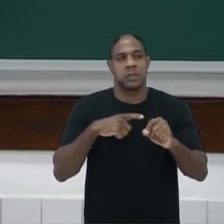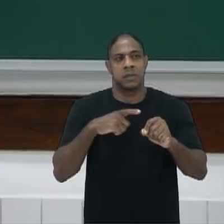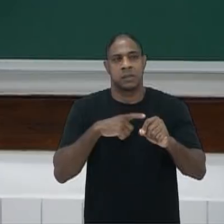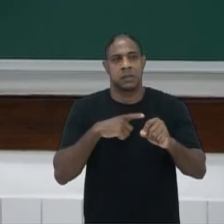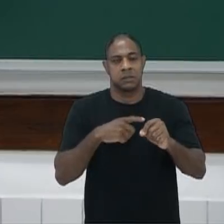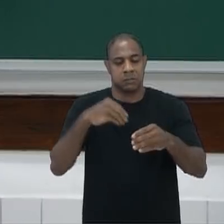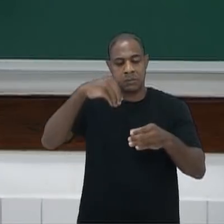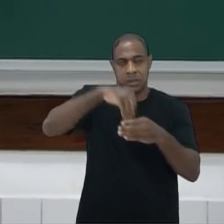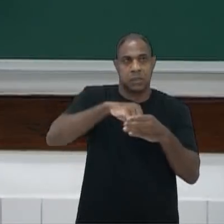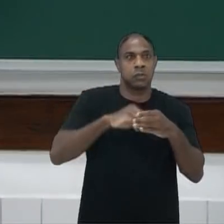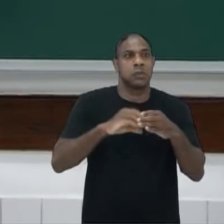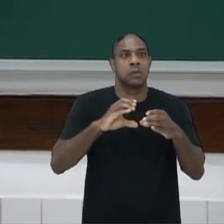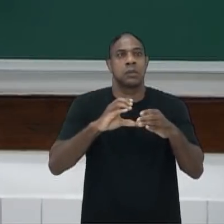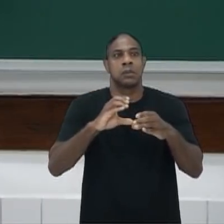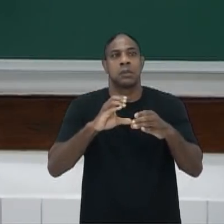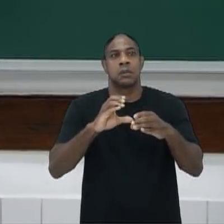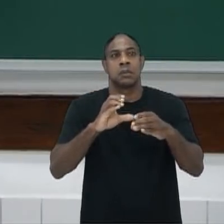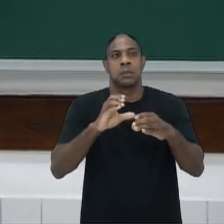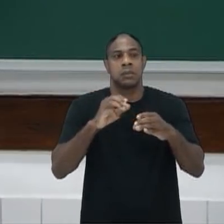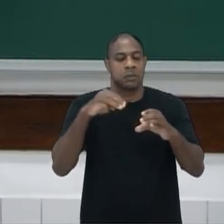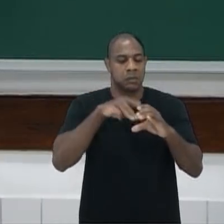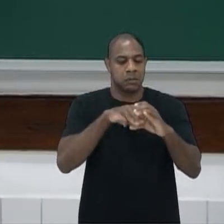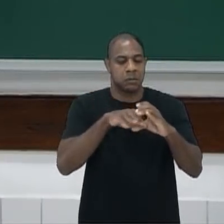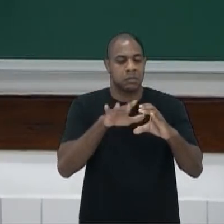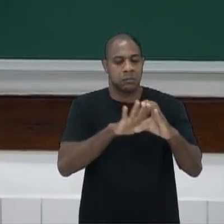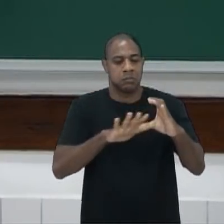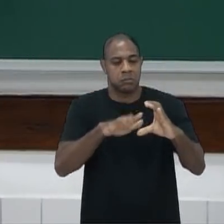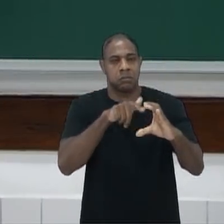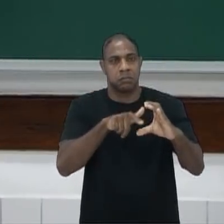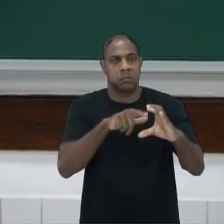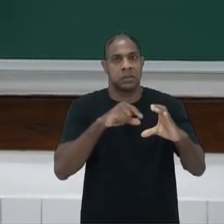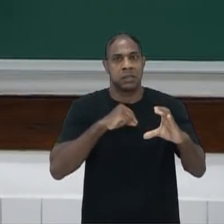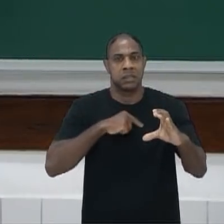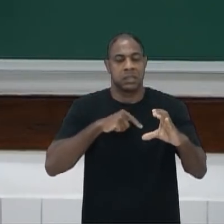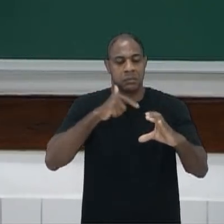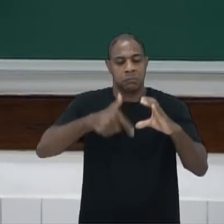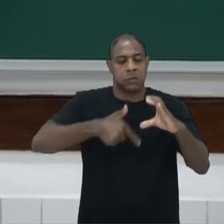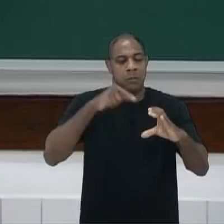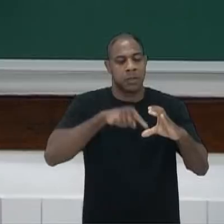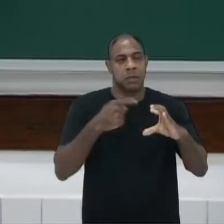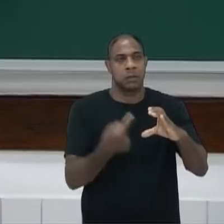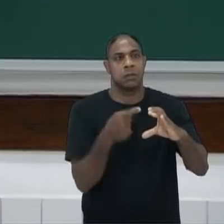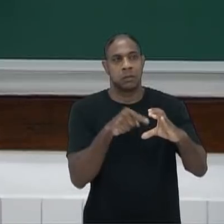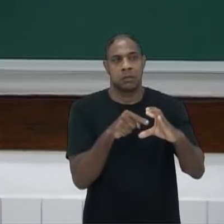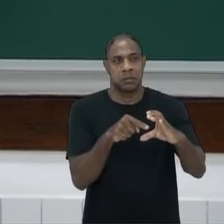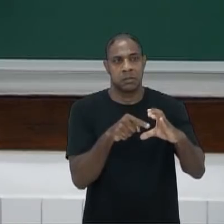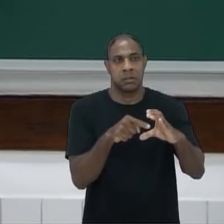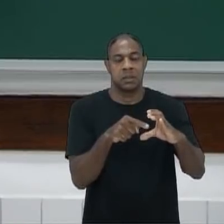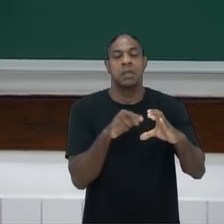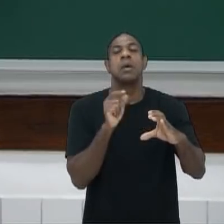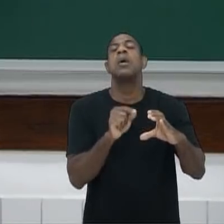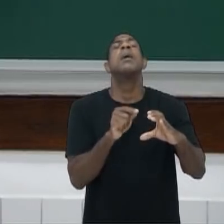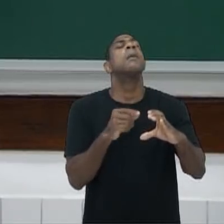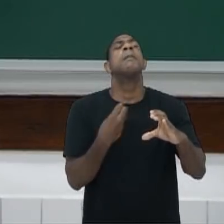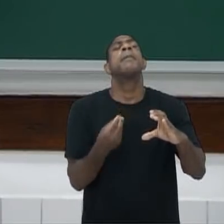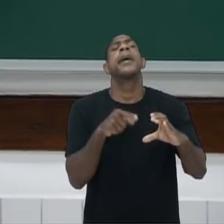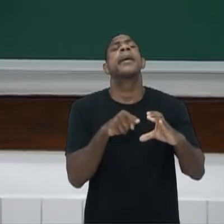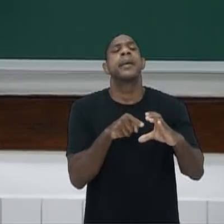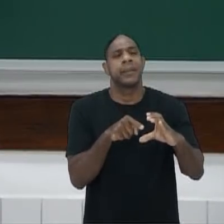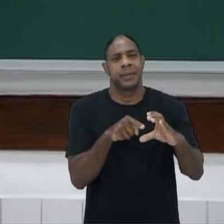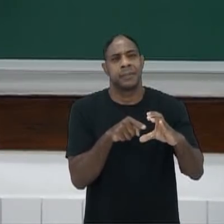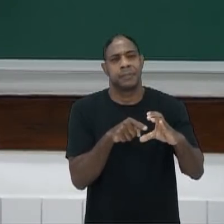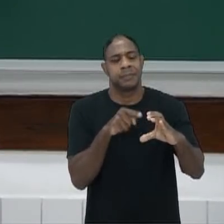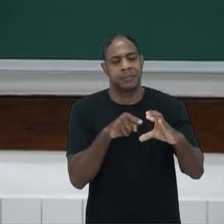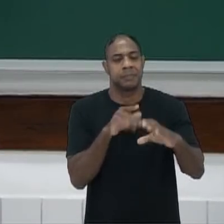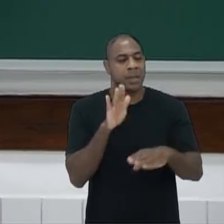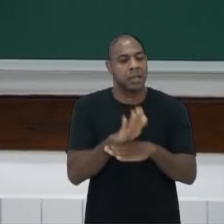no citoplasma, que desempenham uma determinada função. E elas servem para que a célula se mantenha viva